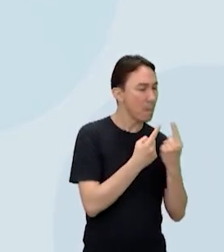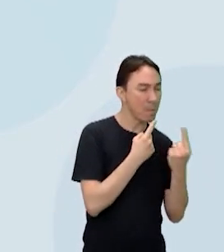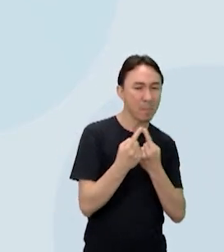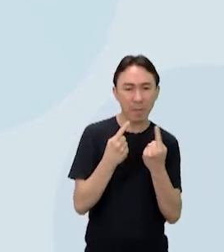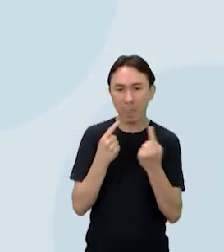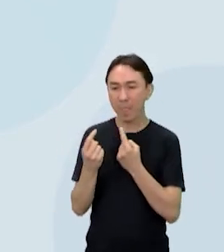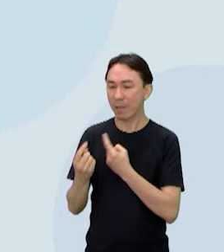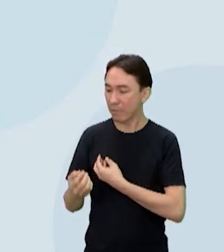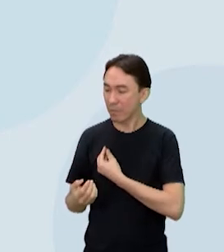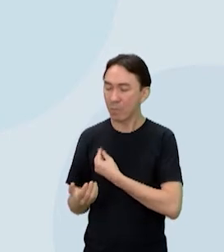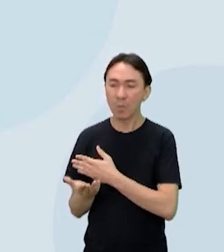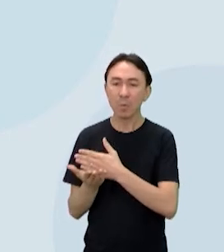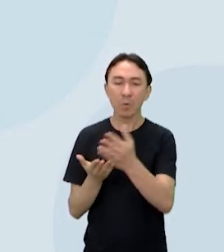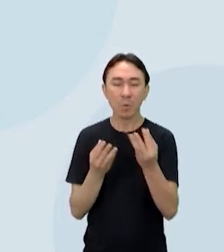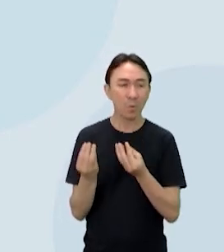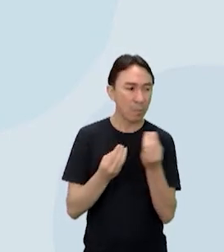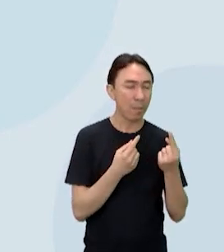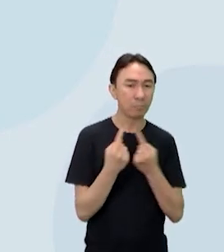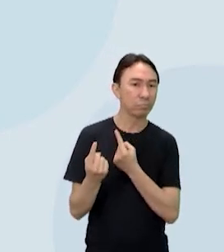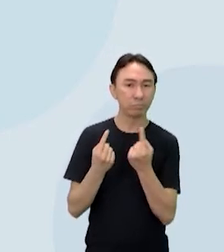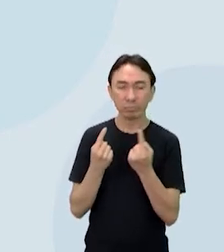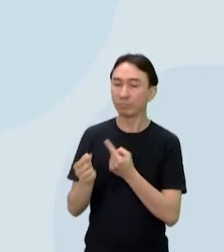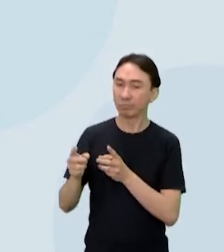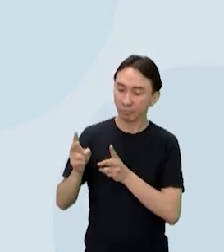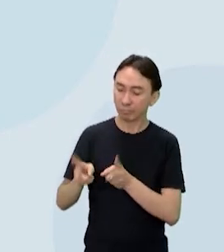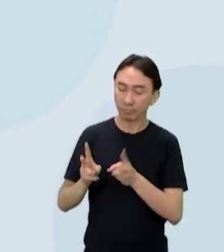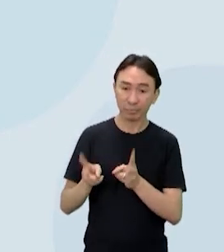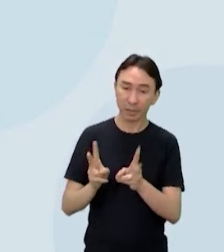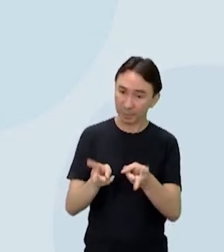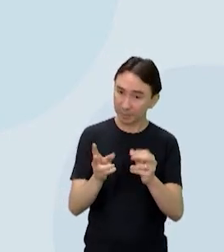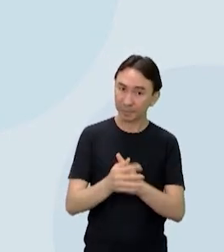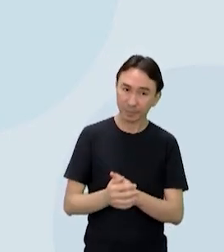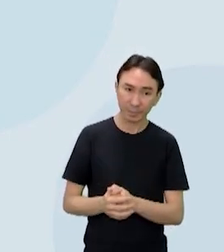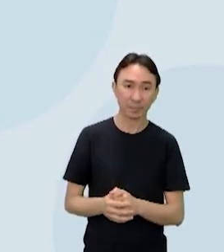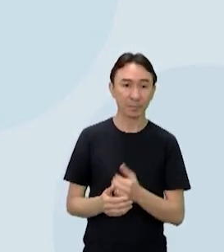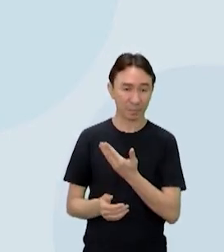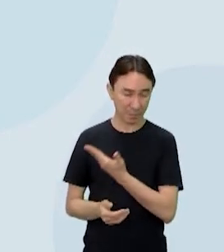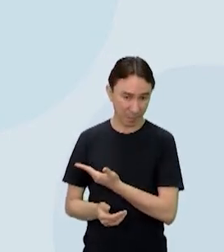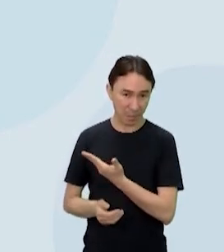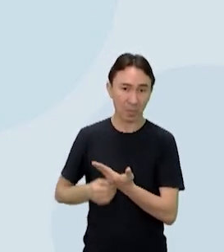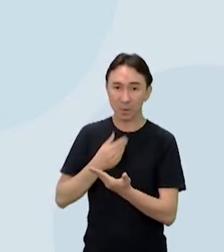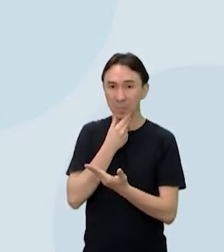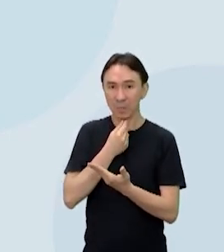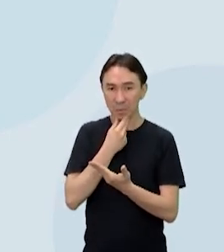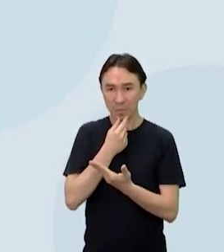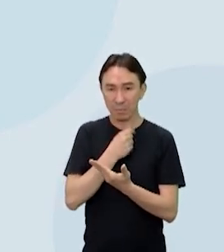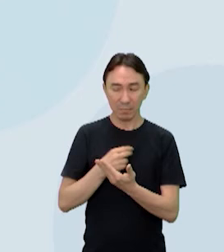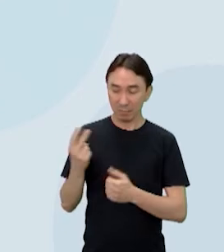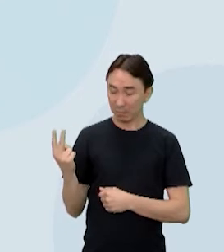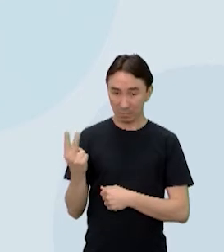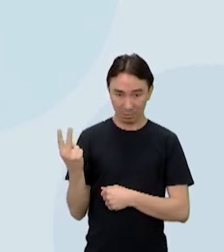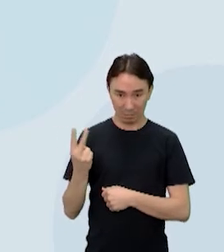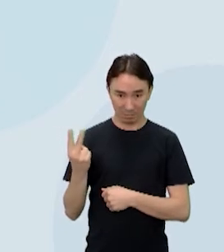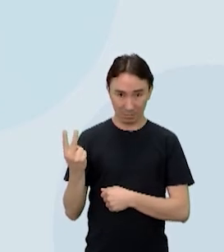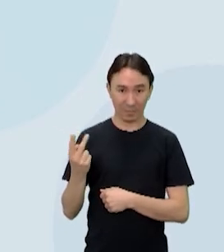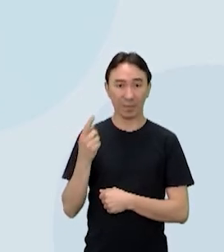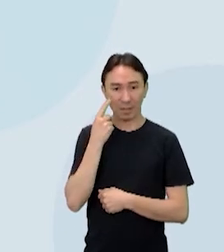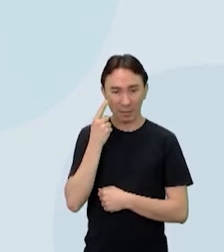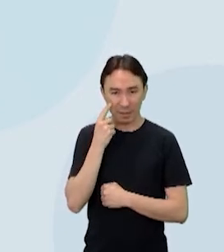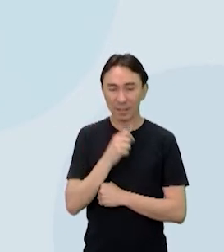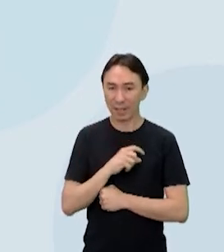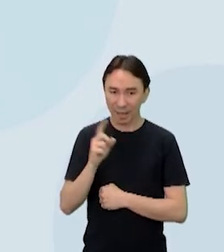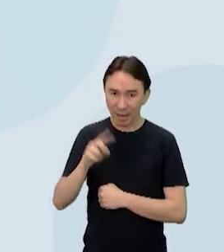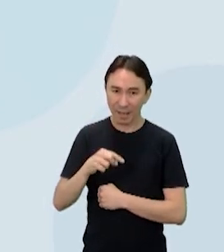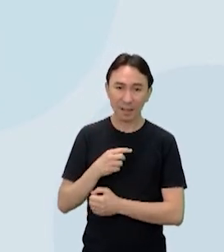dois cientistas, então, eles, né, conseguem determinar o que eles chamam de hipótese, né, que de Oparin e Haldane. Então,